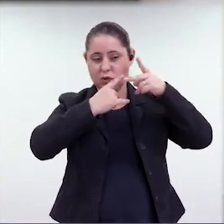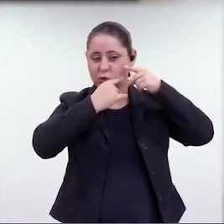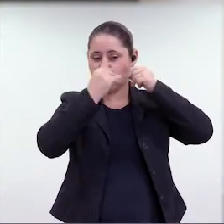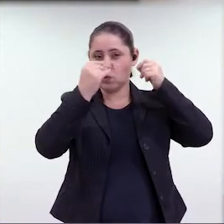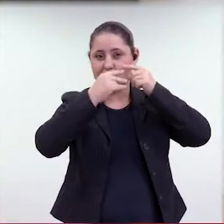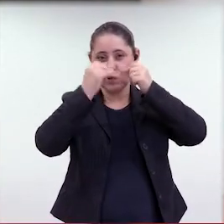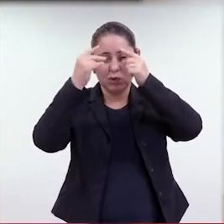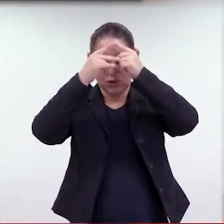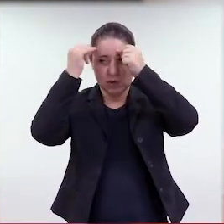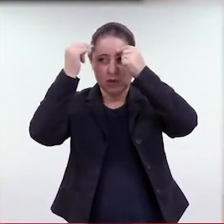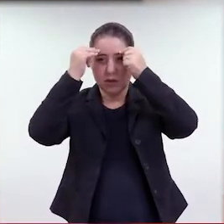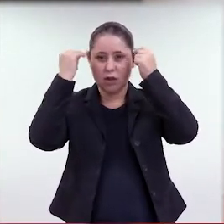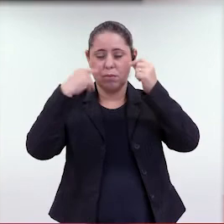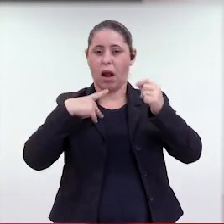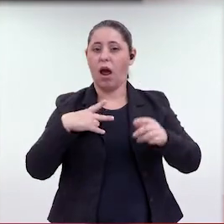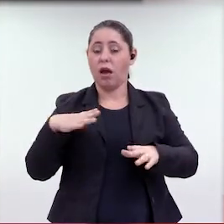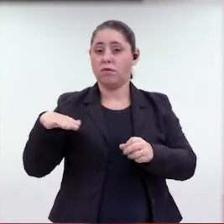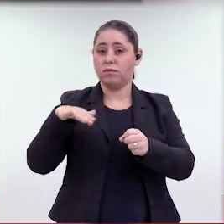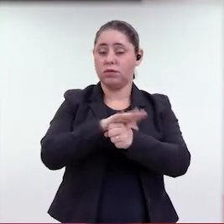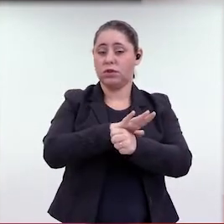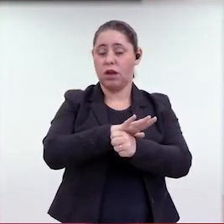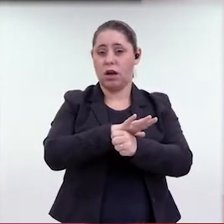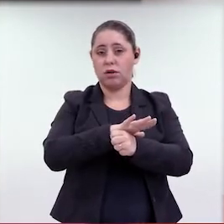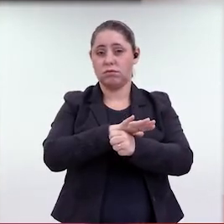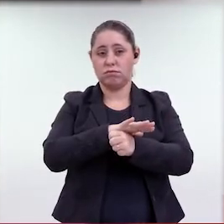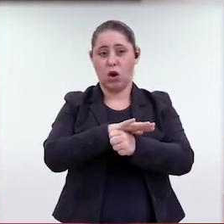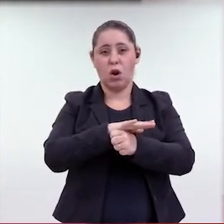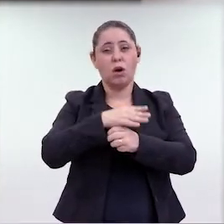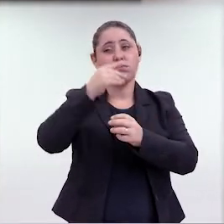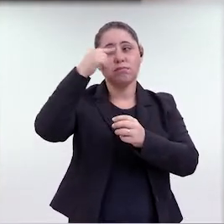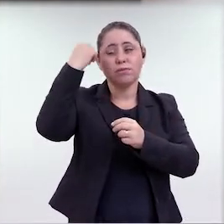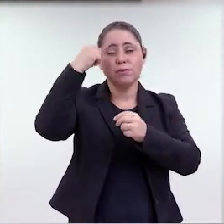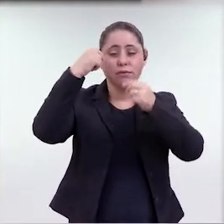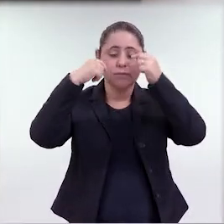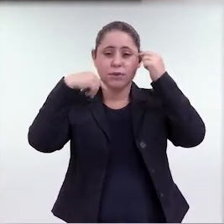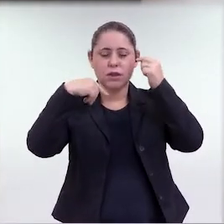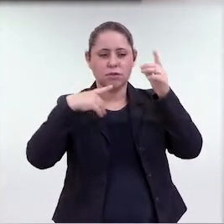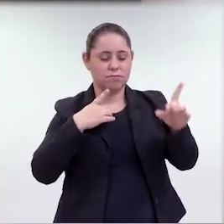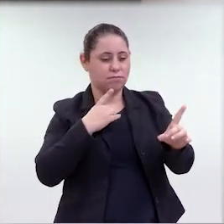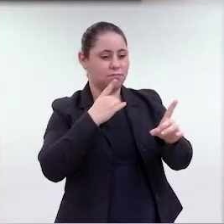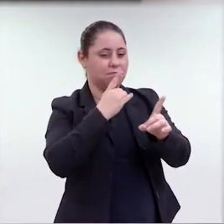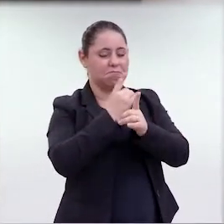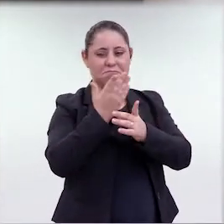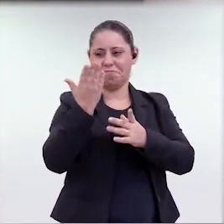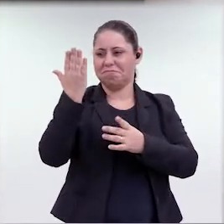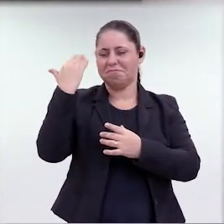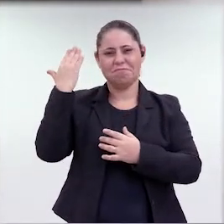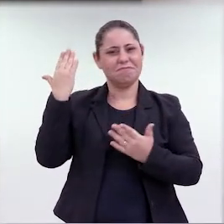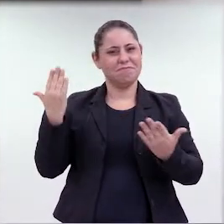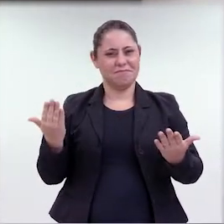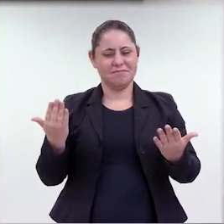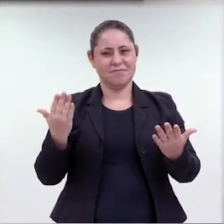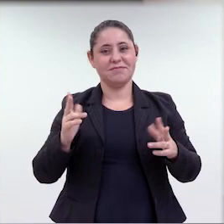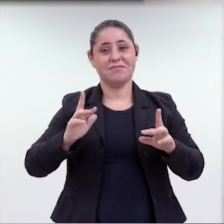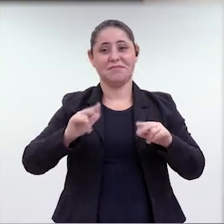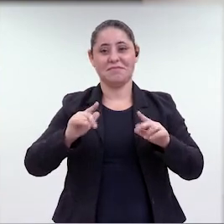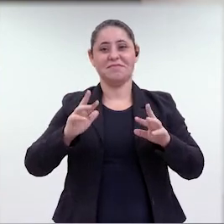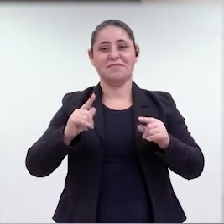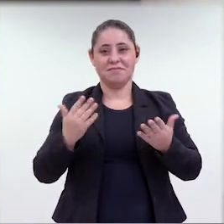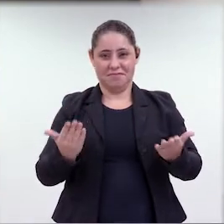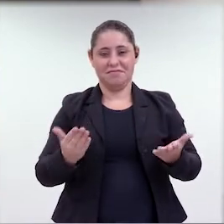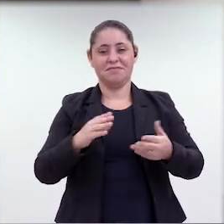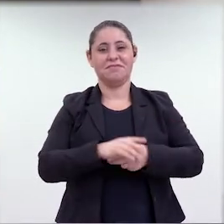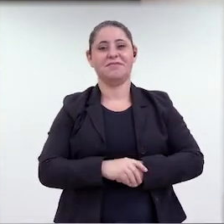da aglomeração no salão. As pessoas estão se descobrindo em áreas que antes, né? Verdade. Principalmente essa questão